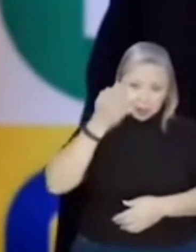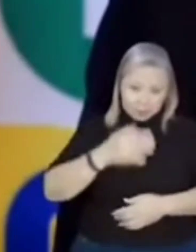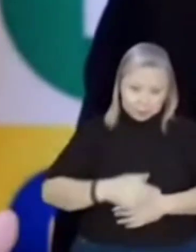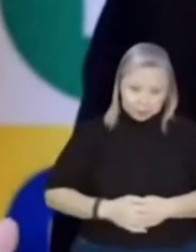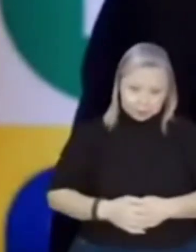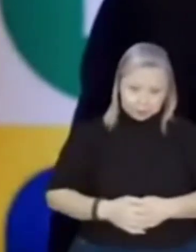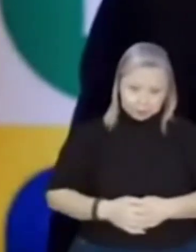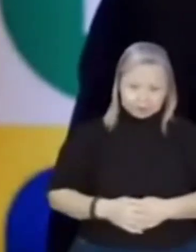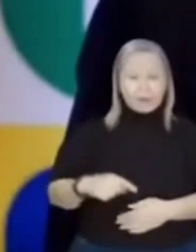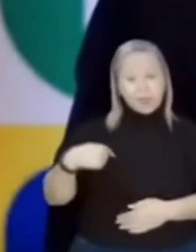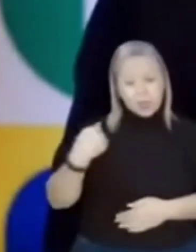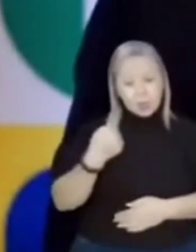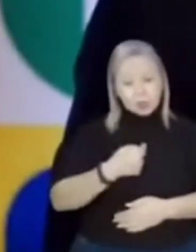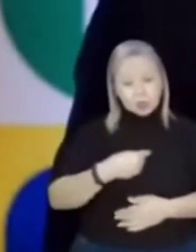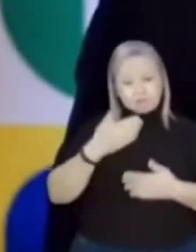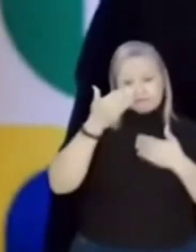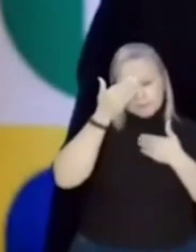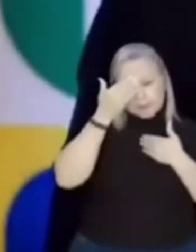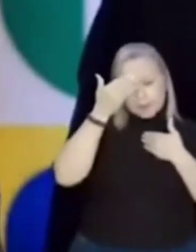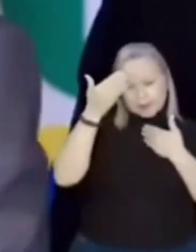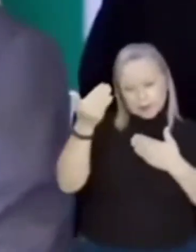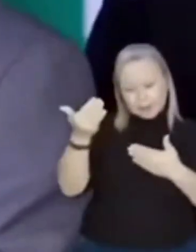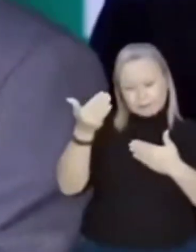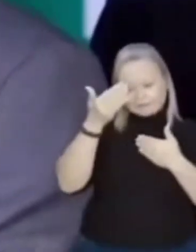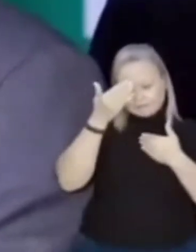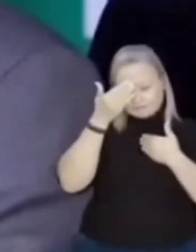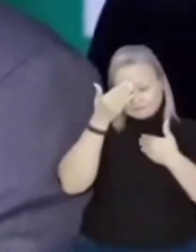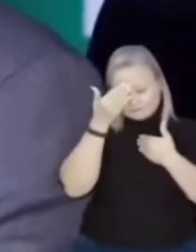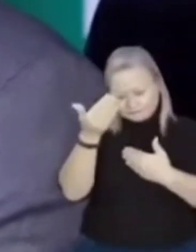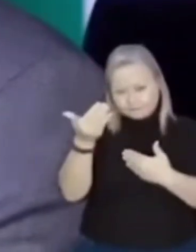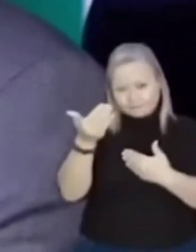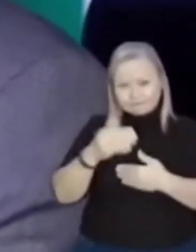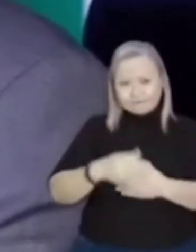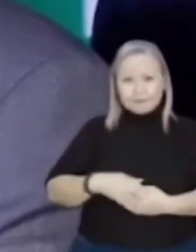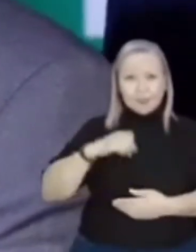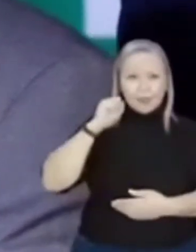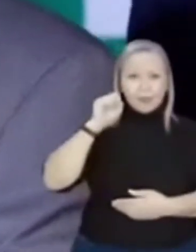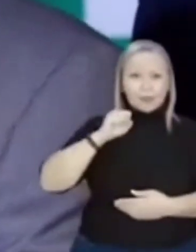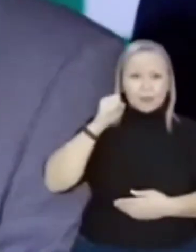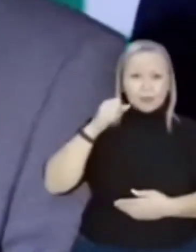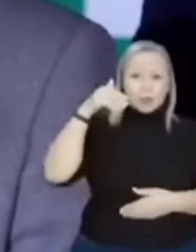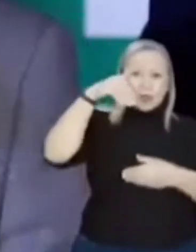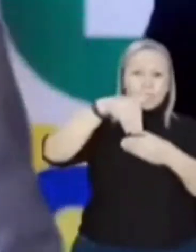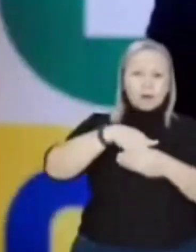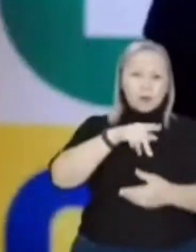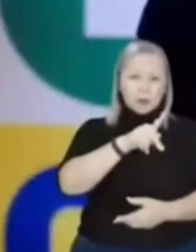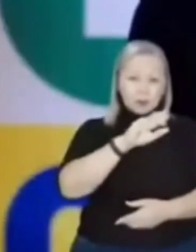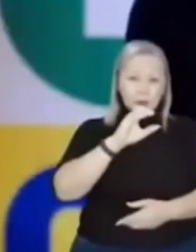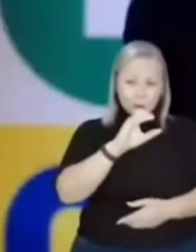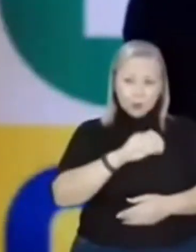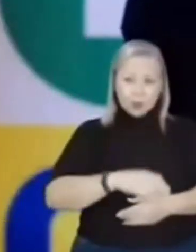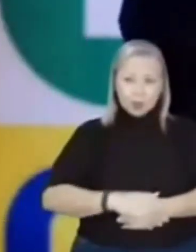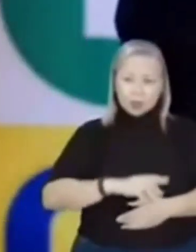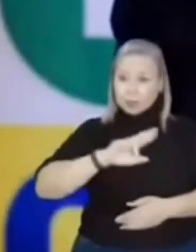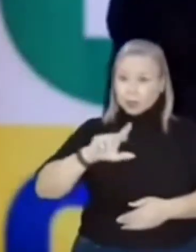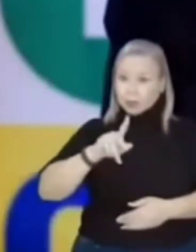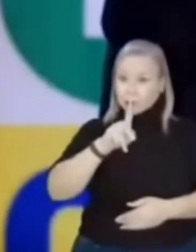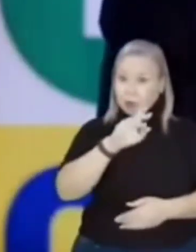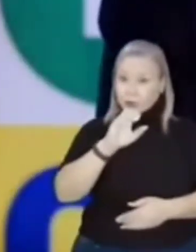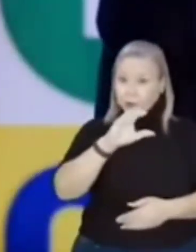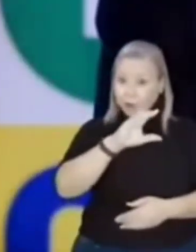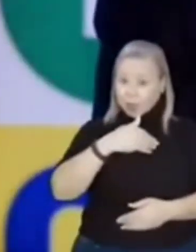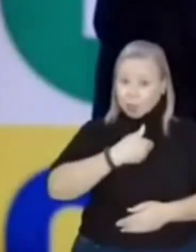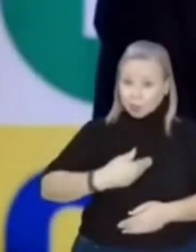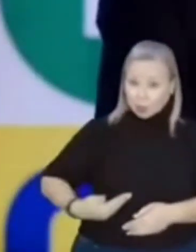Nós agradecemos profundamente aos senadores que votaram a PEC, que não é uma PEC do governo Lula, do